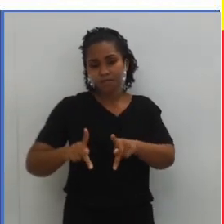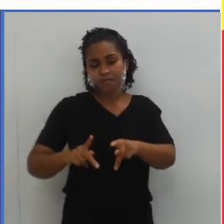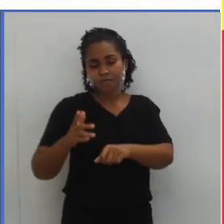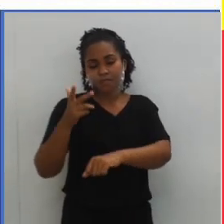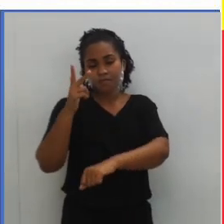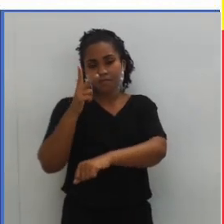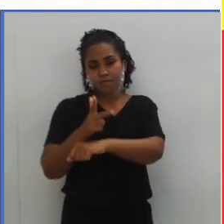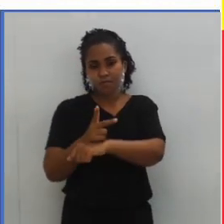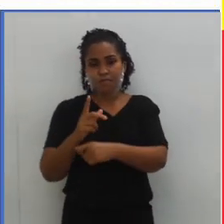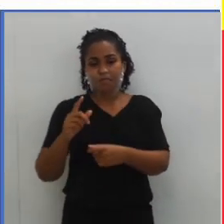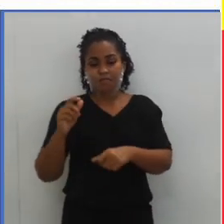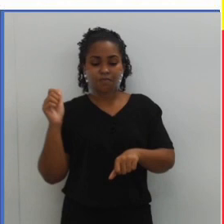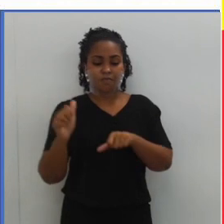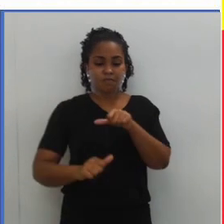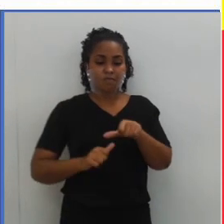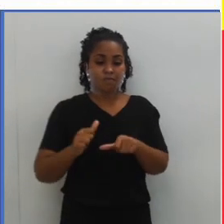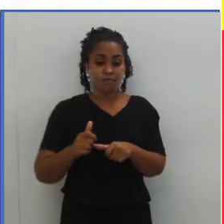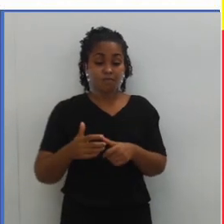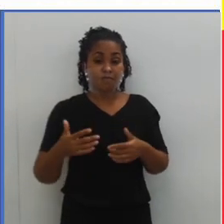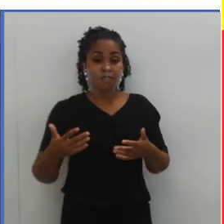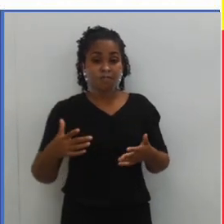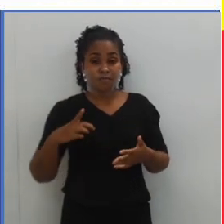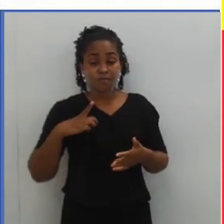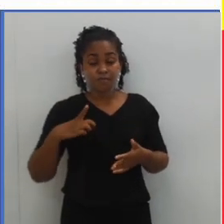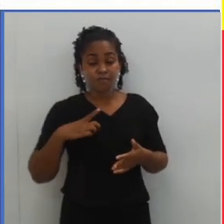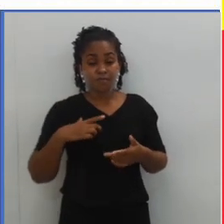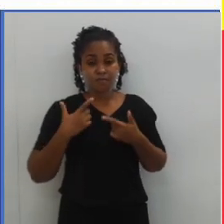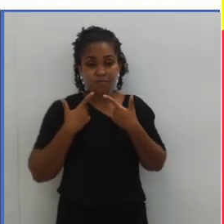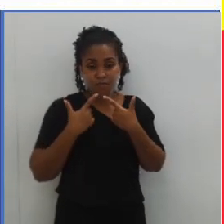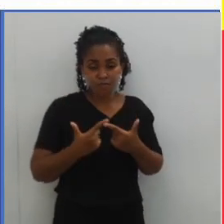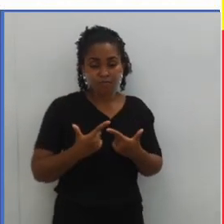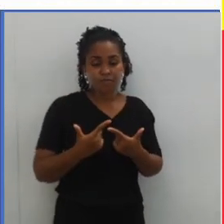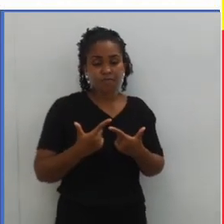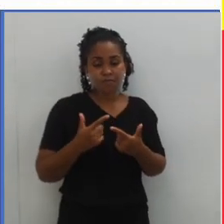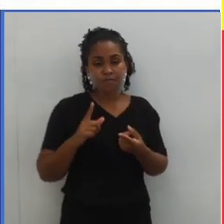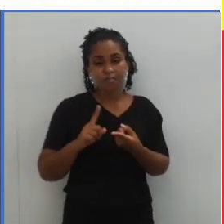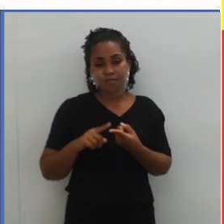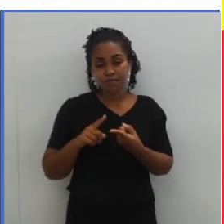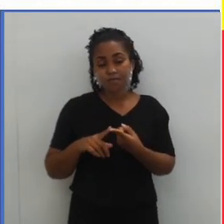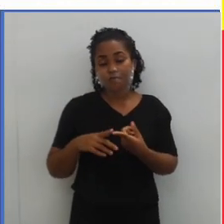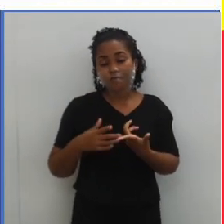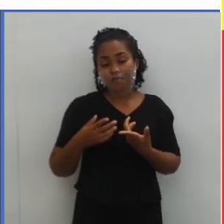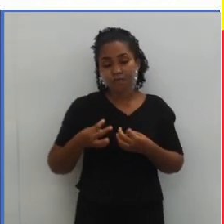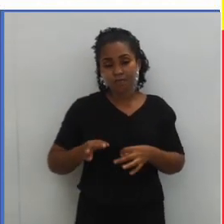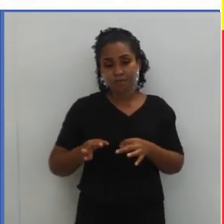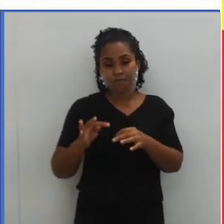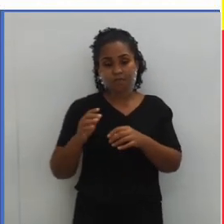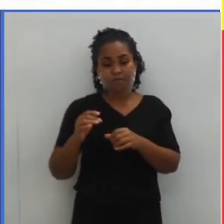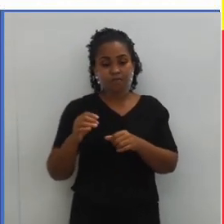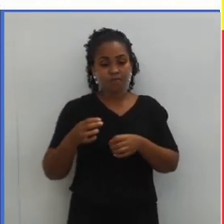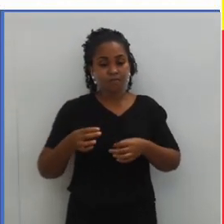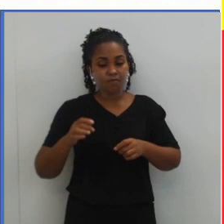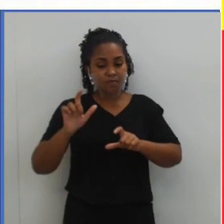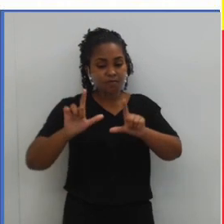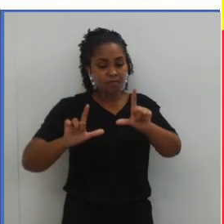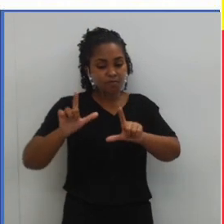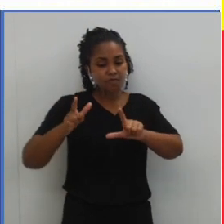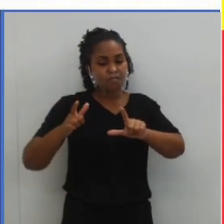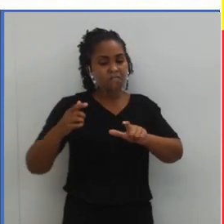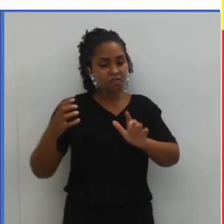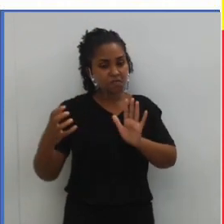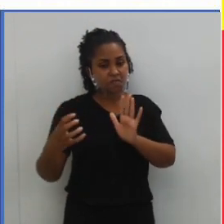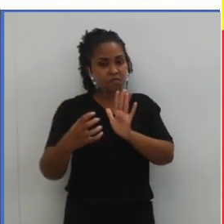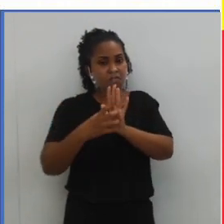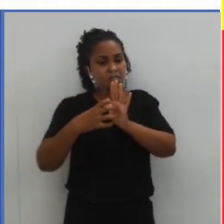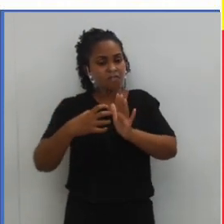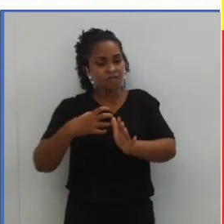né, as possibilidades mudaram, certo? E com ela a própria linguagem audiovisual. As tecnologias digitais causaram um impacto profundo no